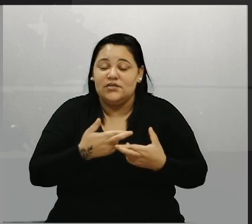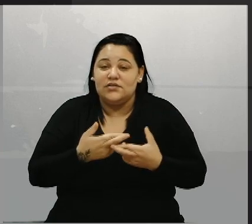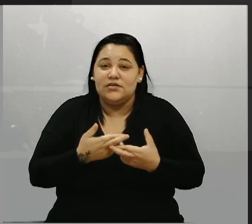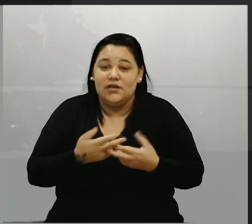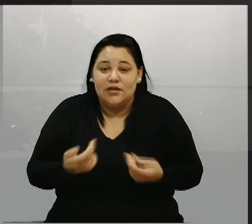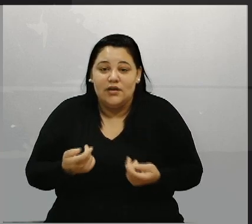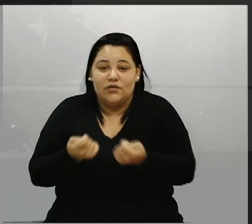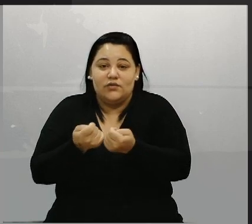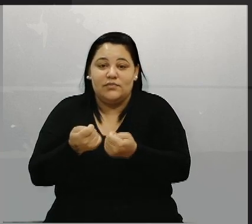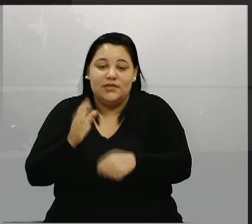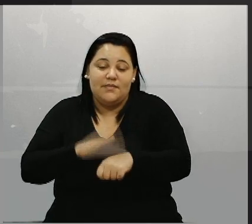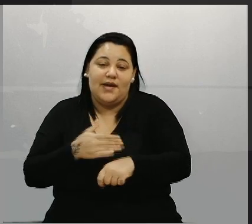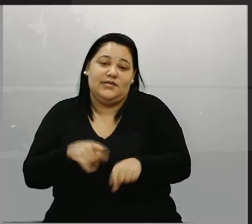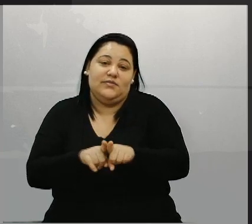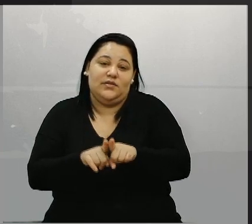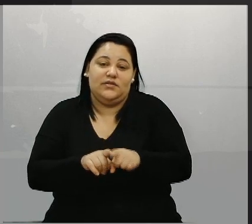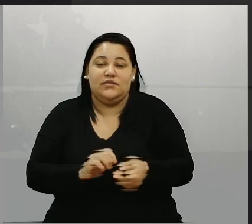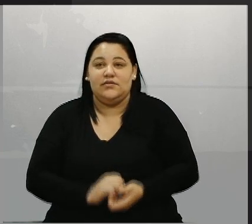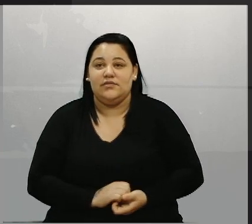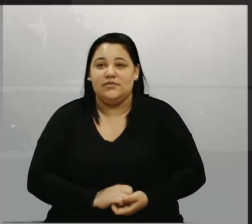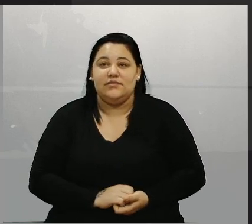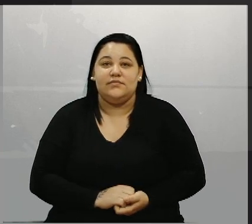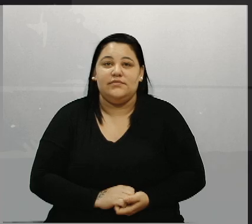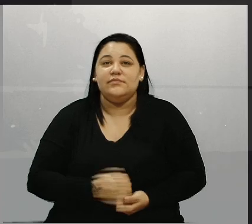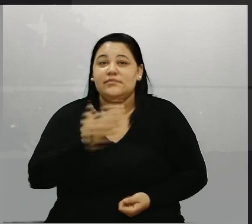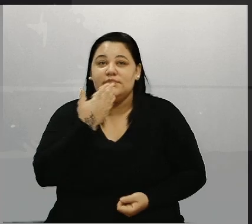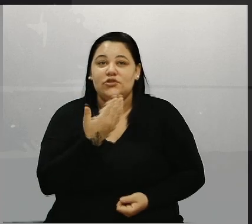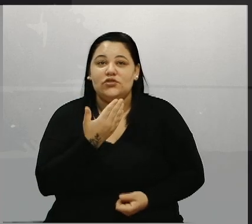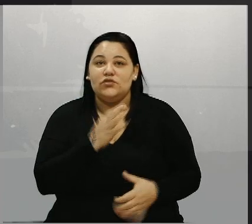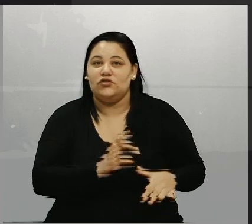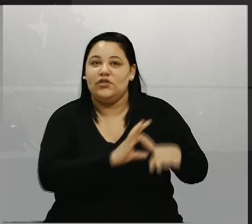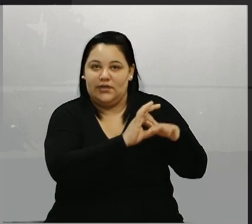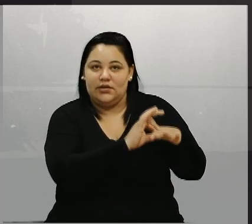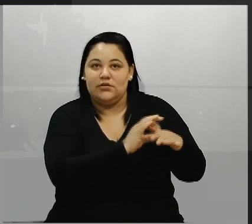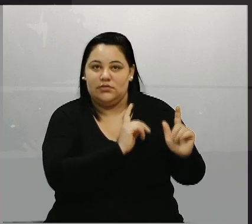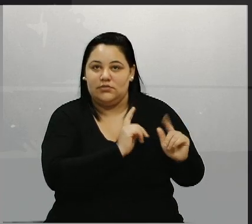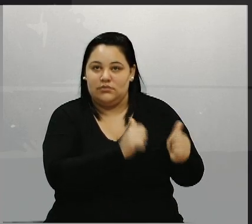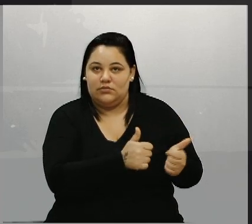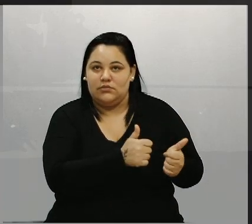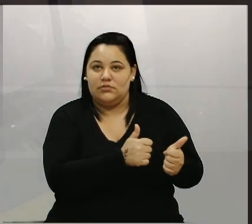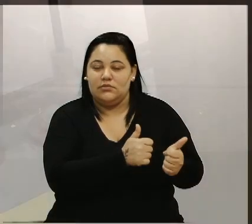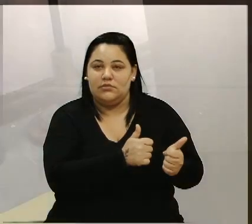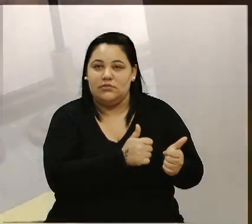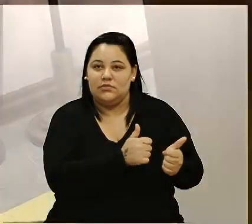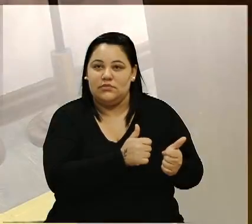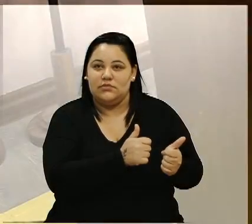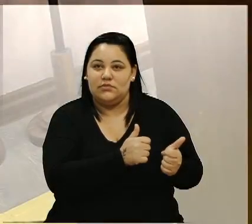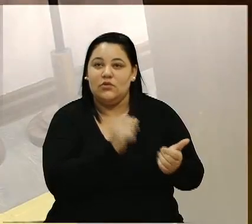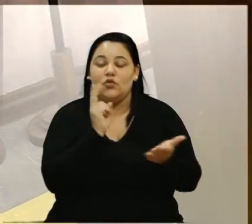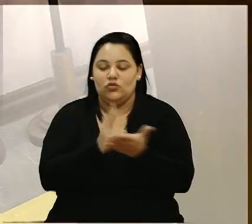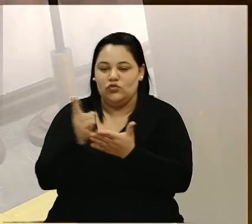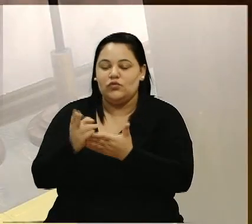economia. Porque peço declaração de líder, presidente. Segue em declaração de líder, bancada